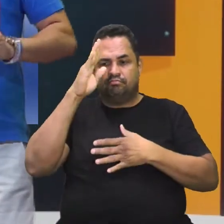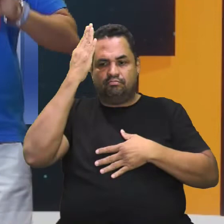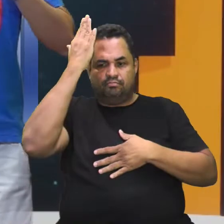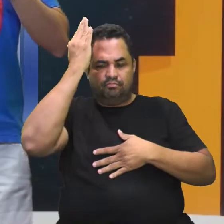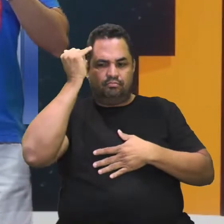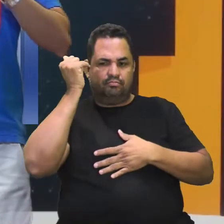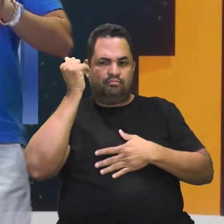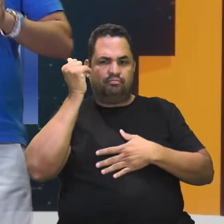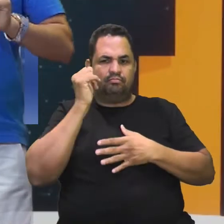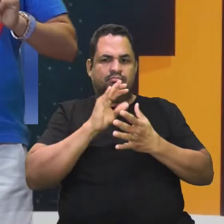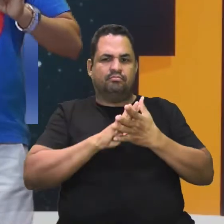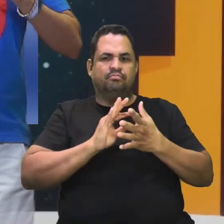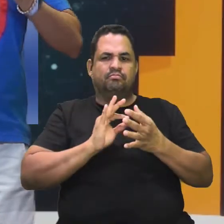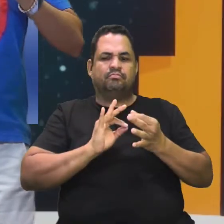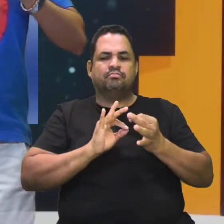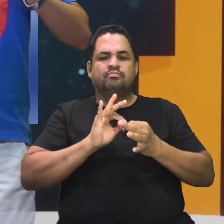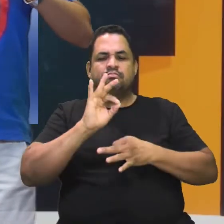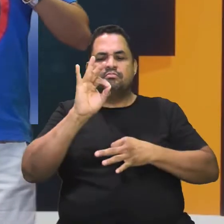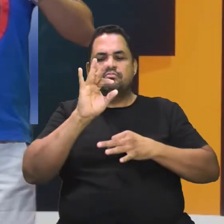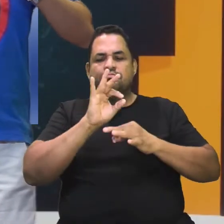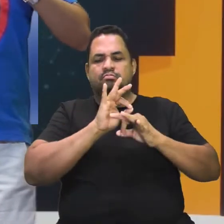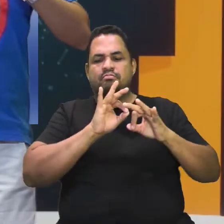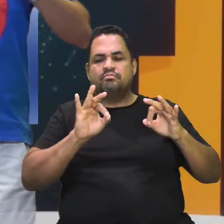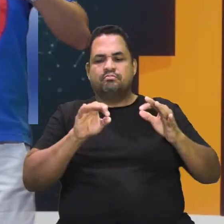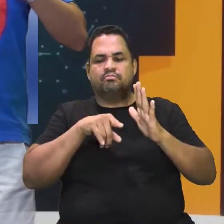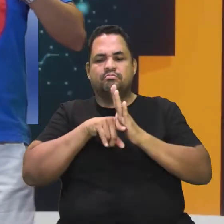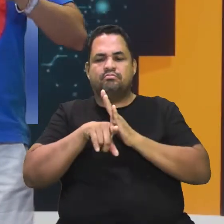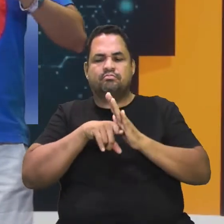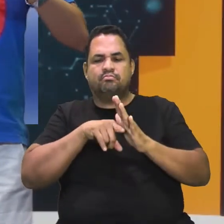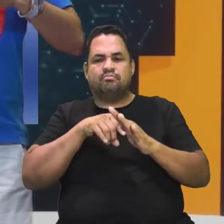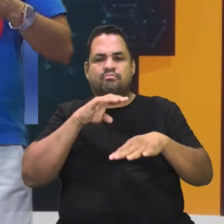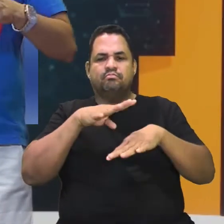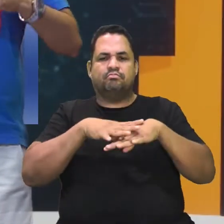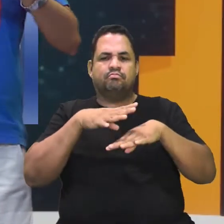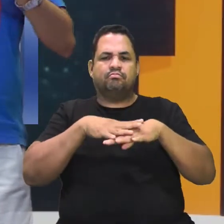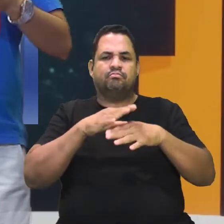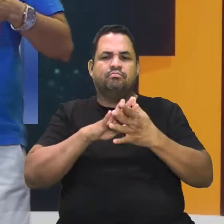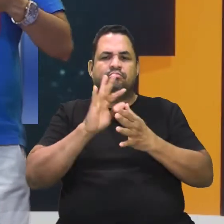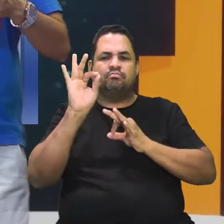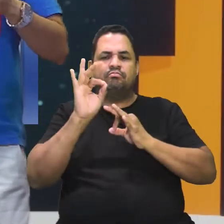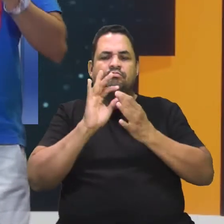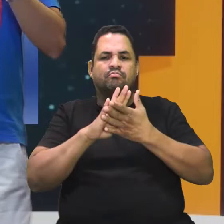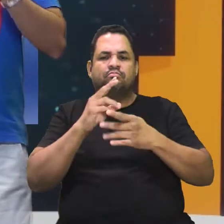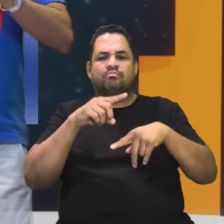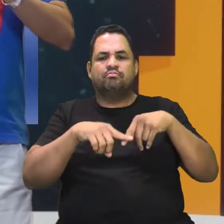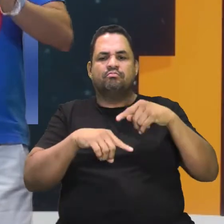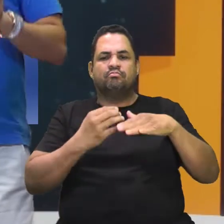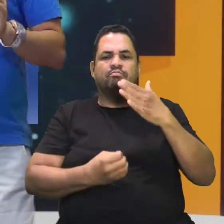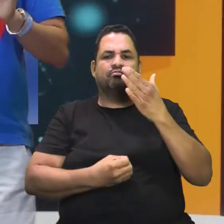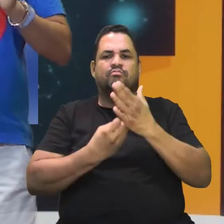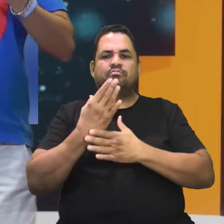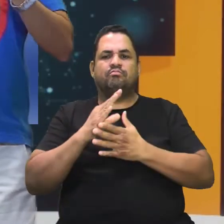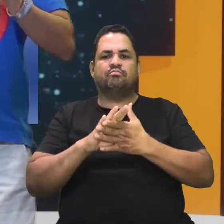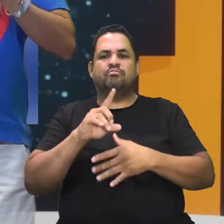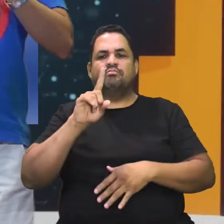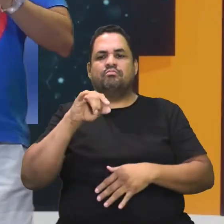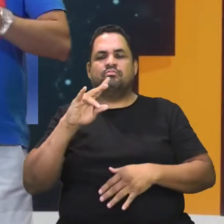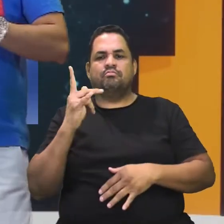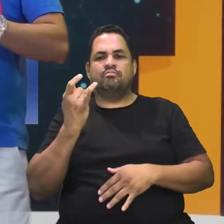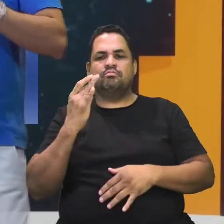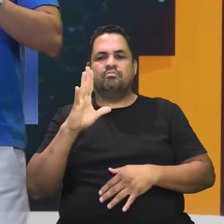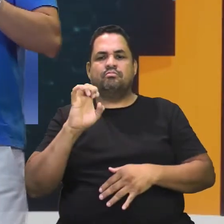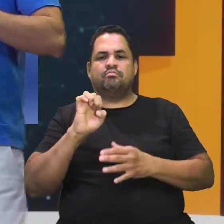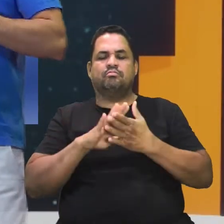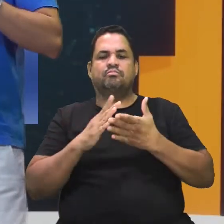Sabendo que na geometria analítica, né, o objeto formado, paraná, é uma hipérbole. E